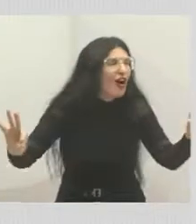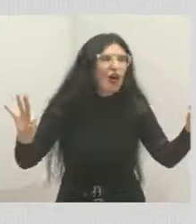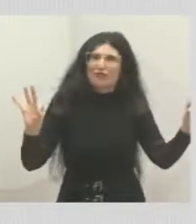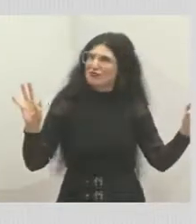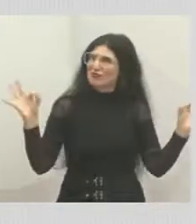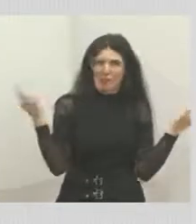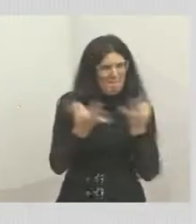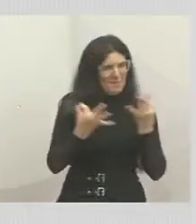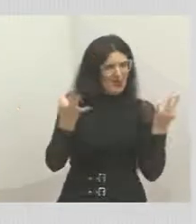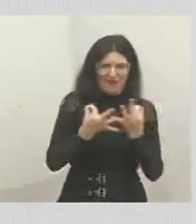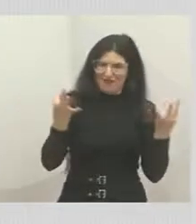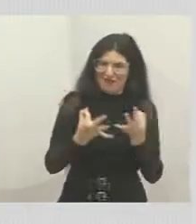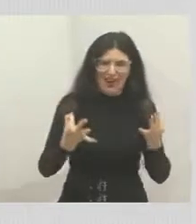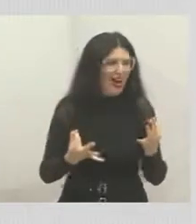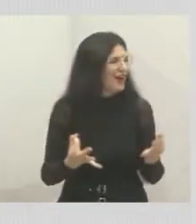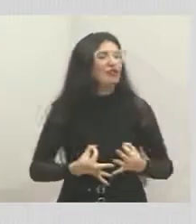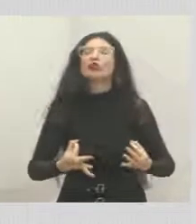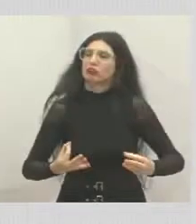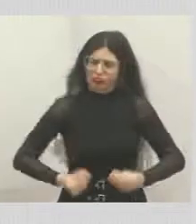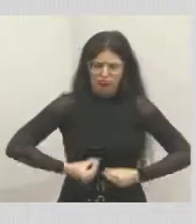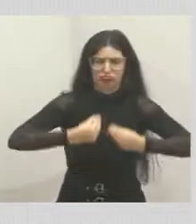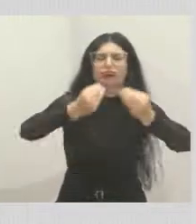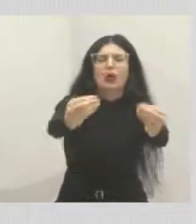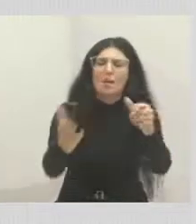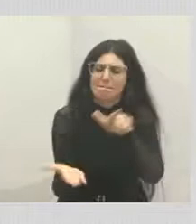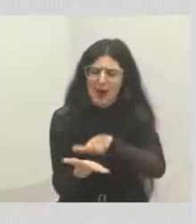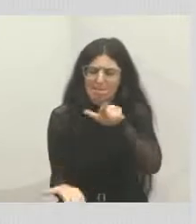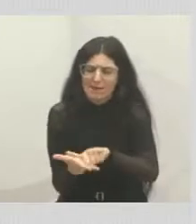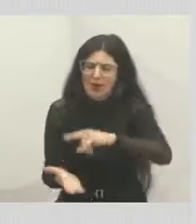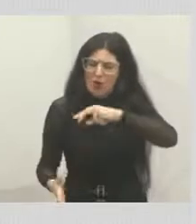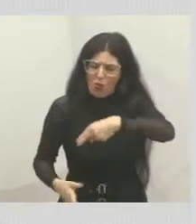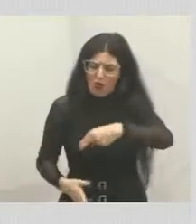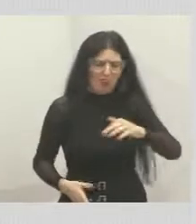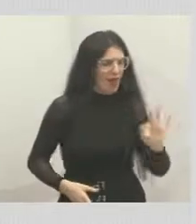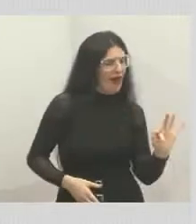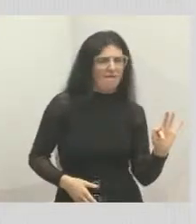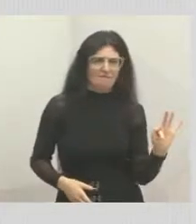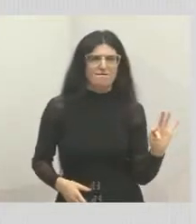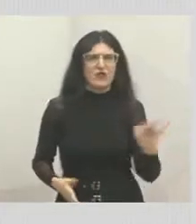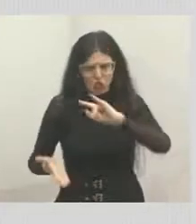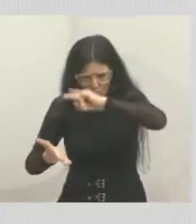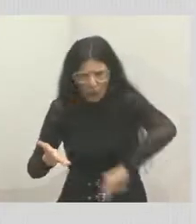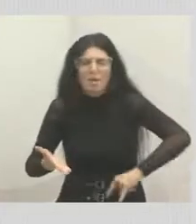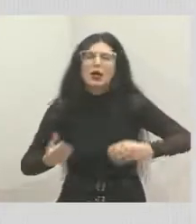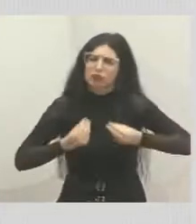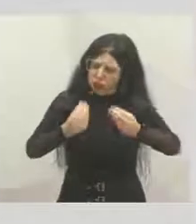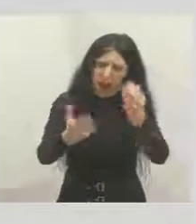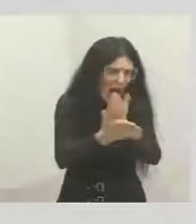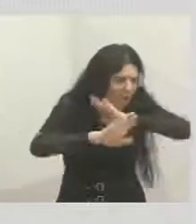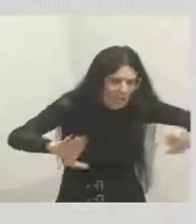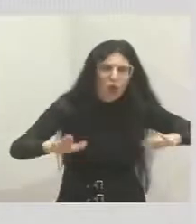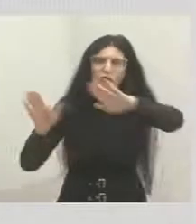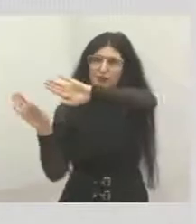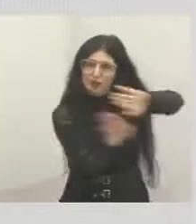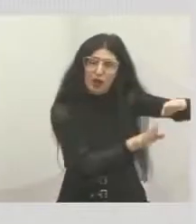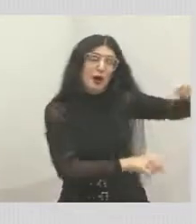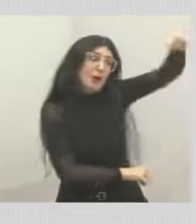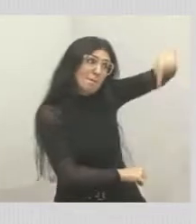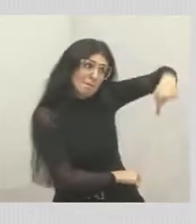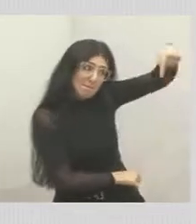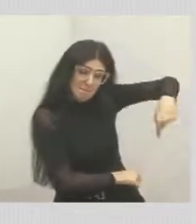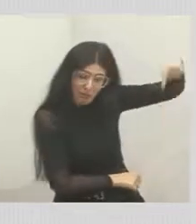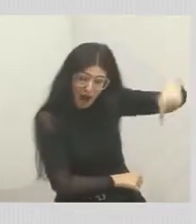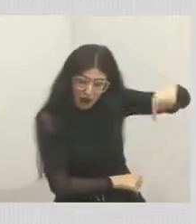a finalização do serviço com a nota fiscal em mãos, já processado. O quadro abaixo é não processado,